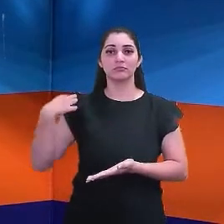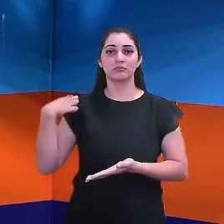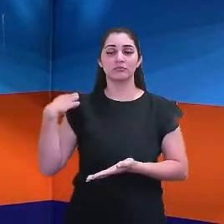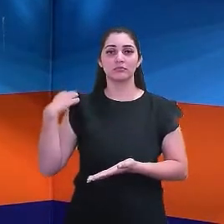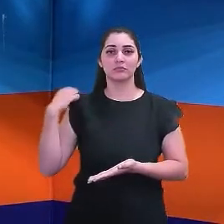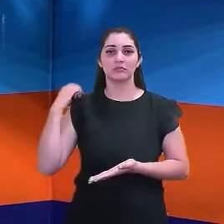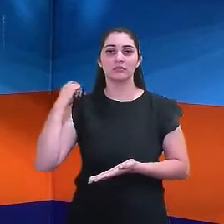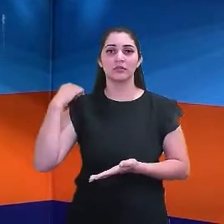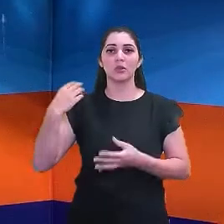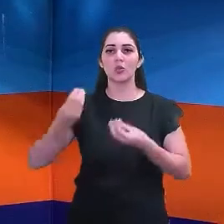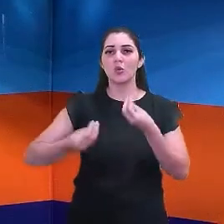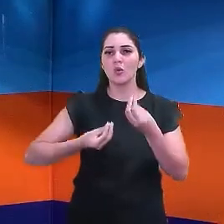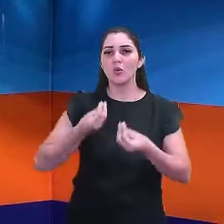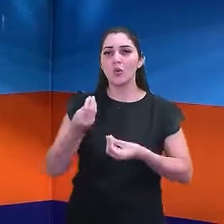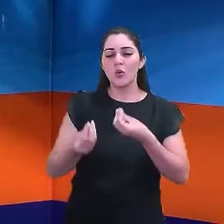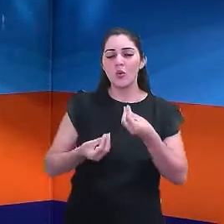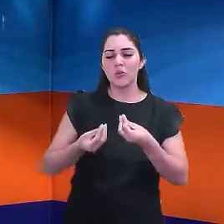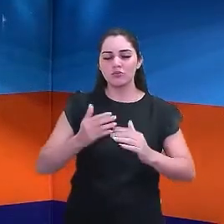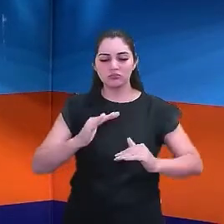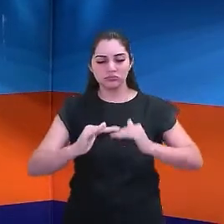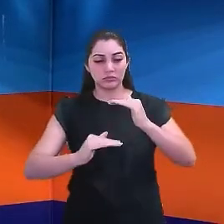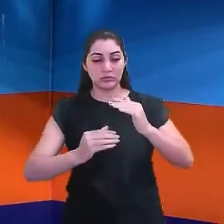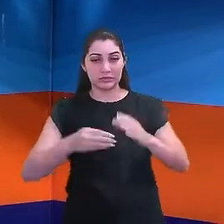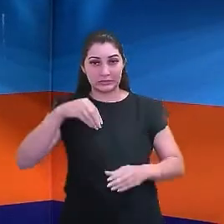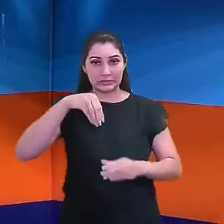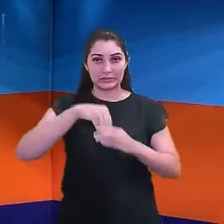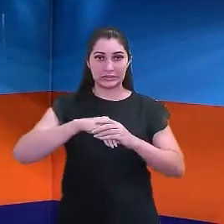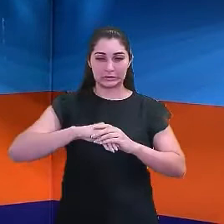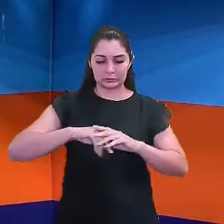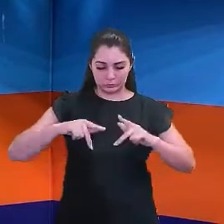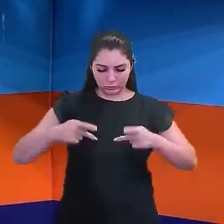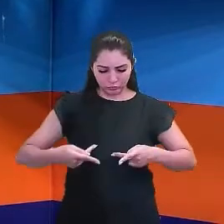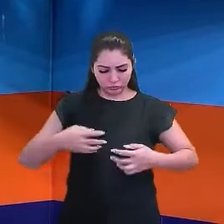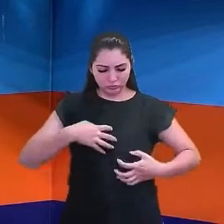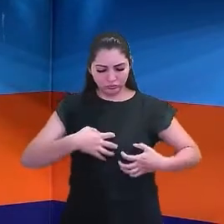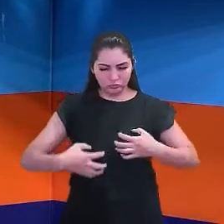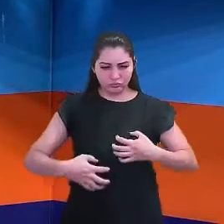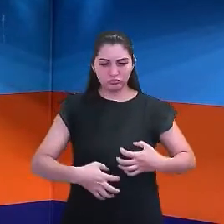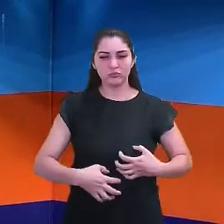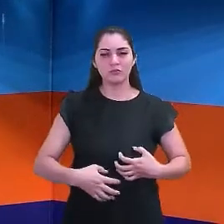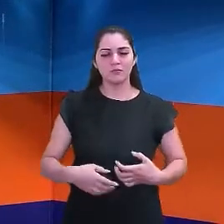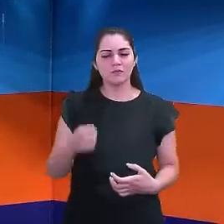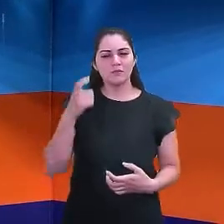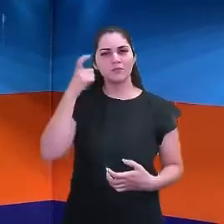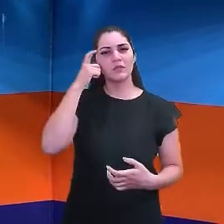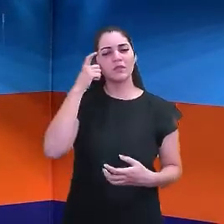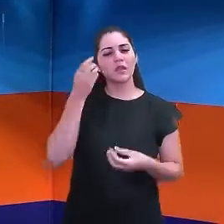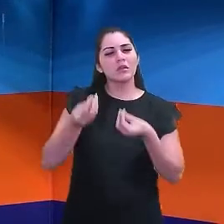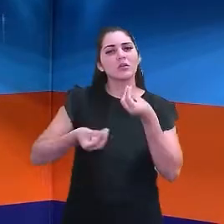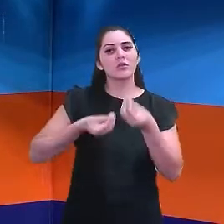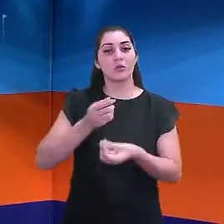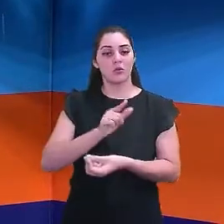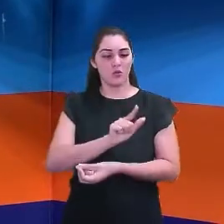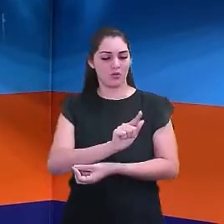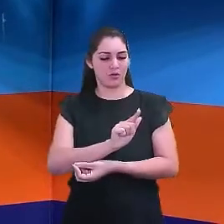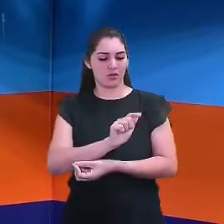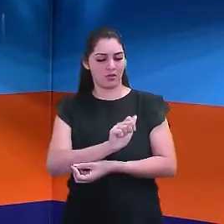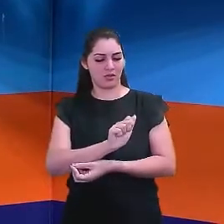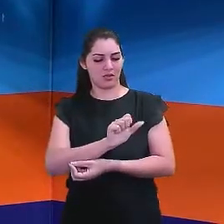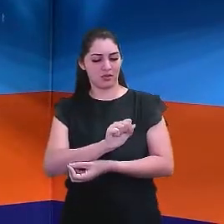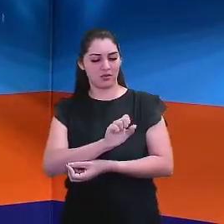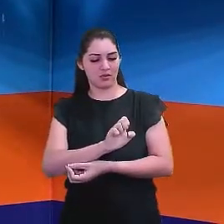é processado dentro do nosso organismo? De forma bem simples, porque a gente pode pensar assim, peraí, gases